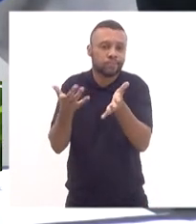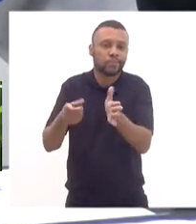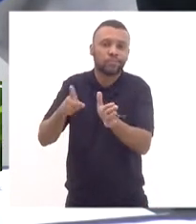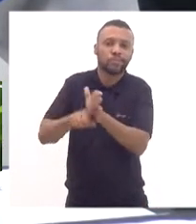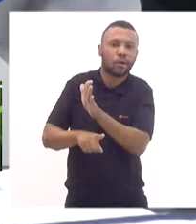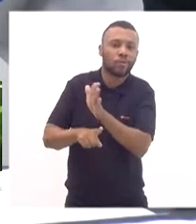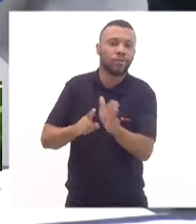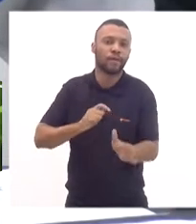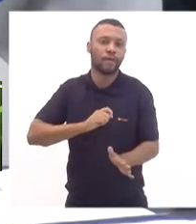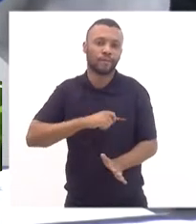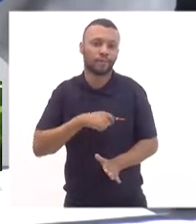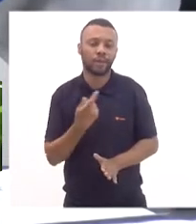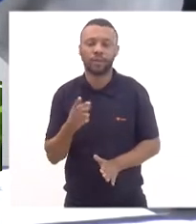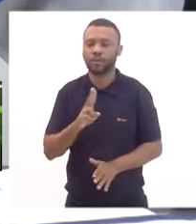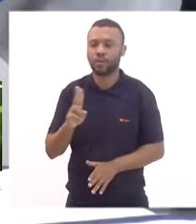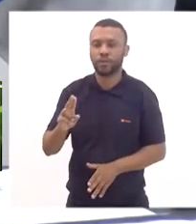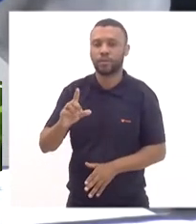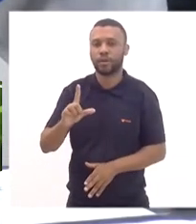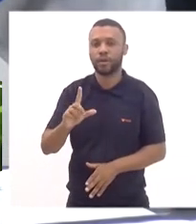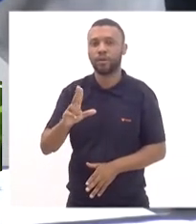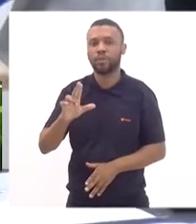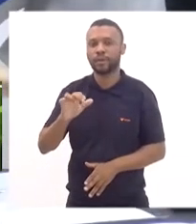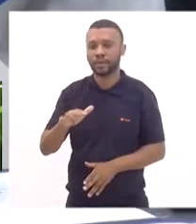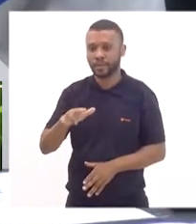ela, Luciana?